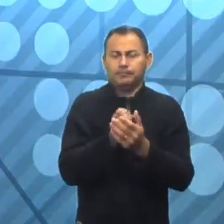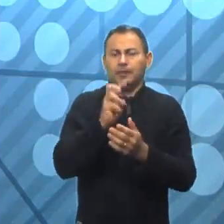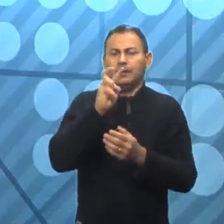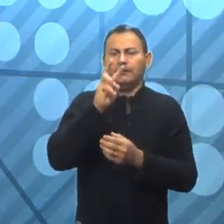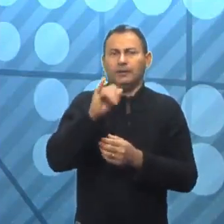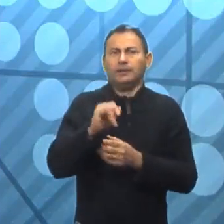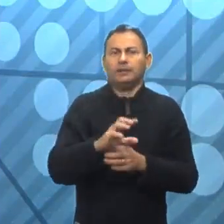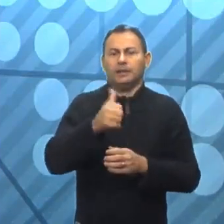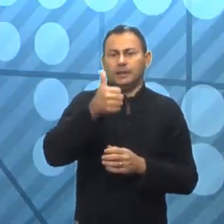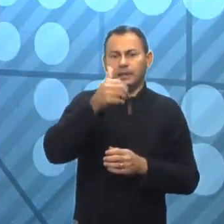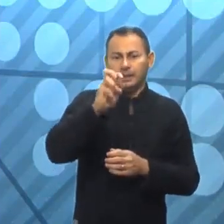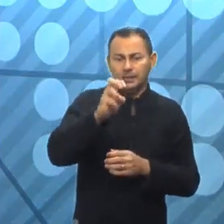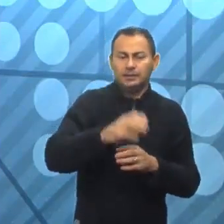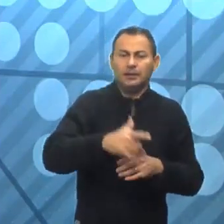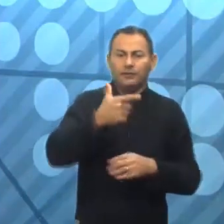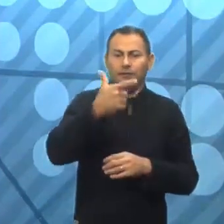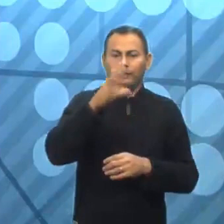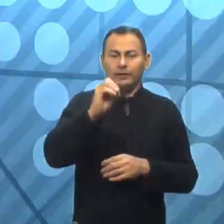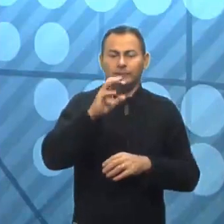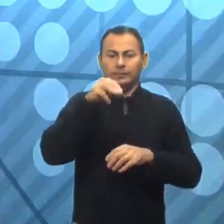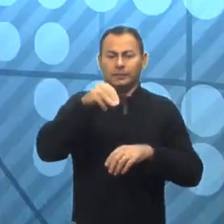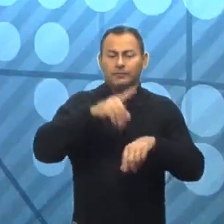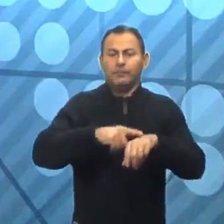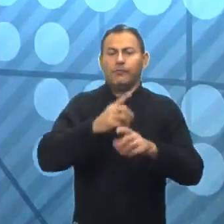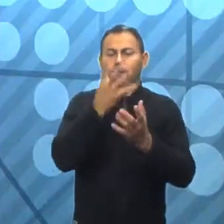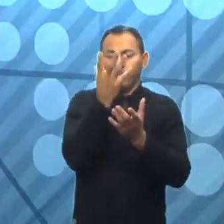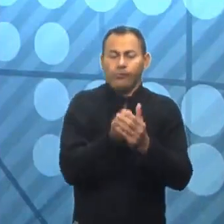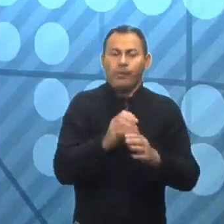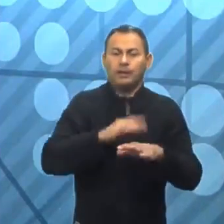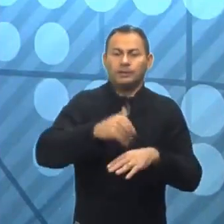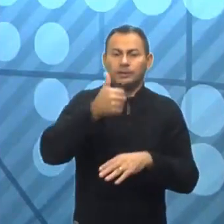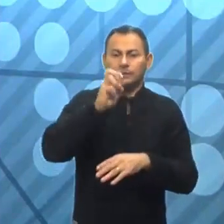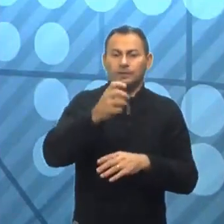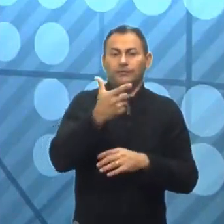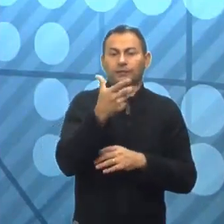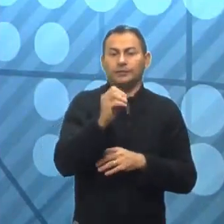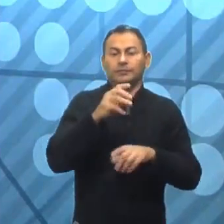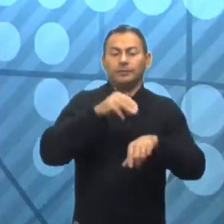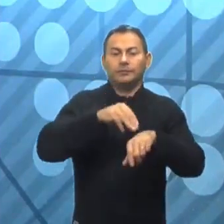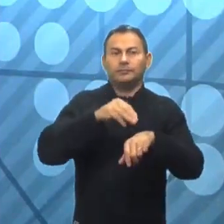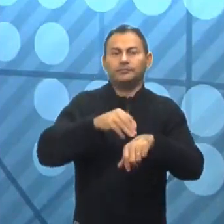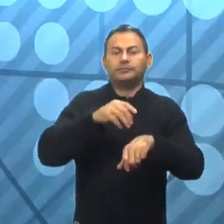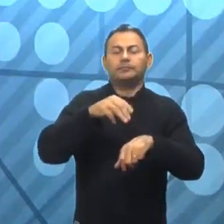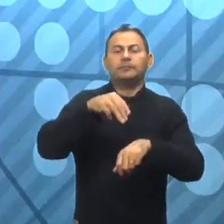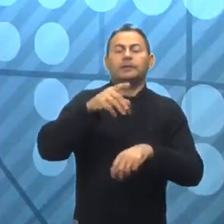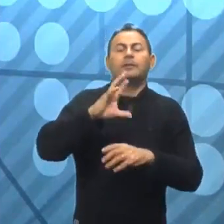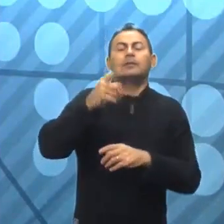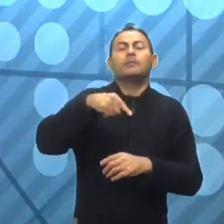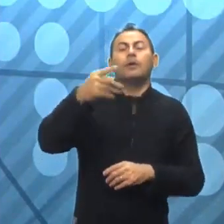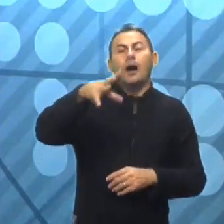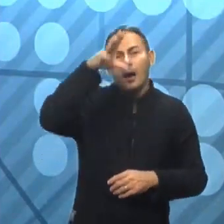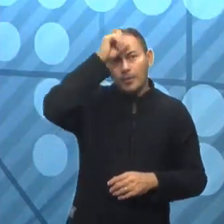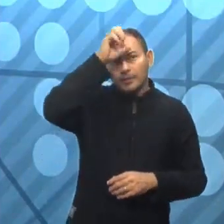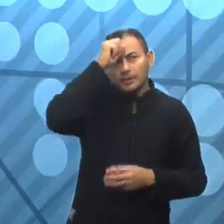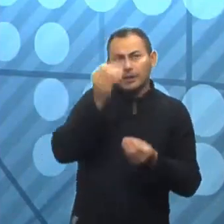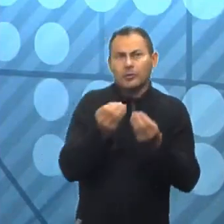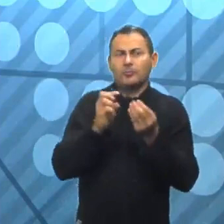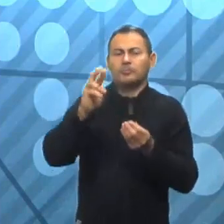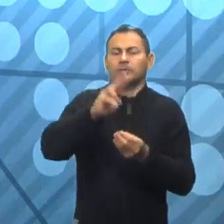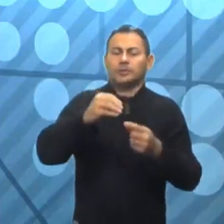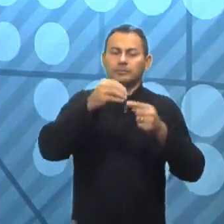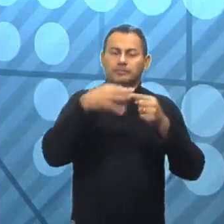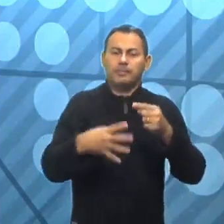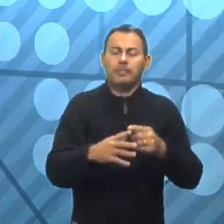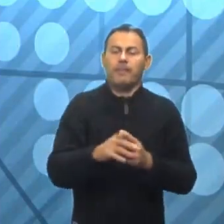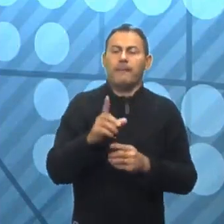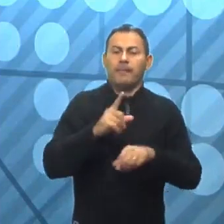vai 15, 20 minutos. For instalar, mais 15, 20 minutos. Depois, se você tiver que aprender como utilizar o